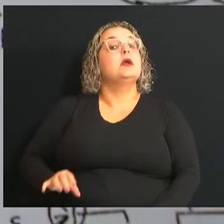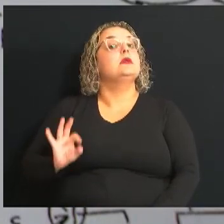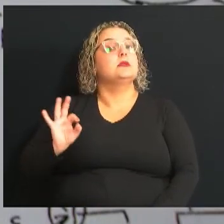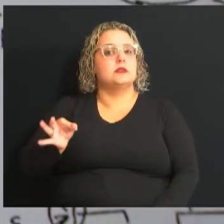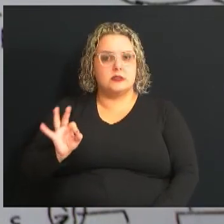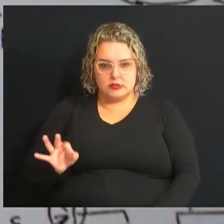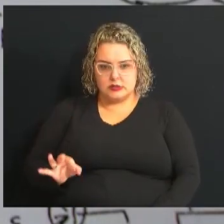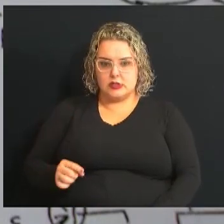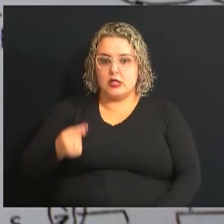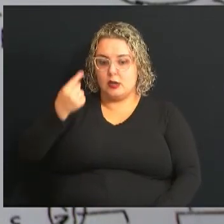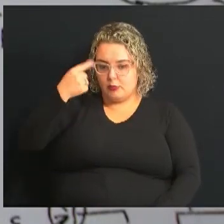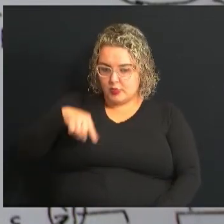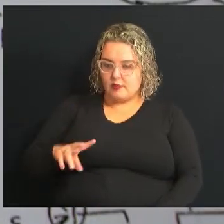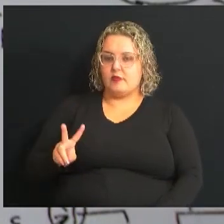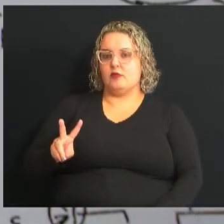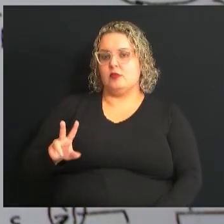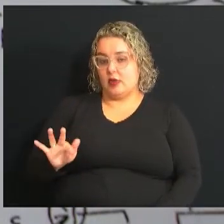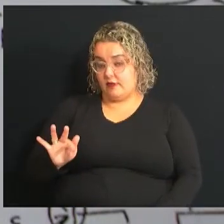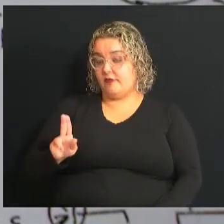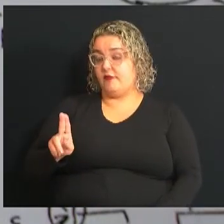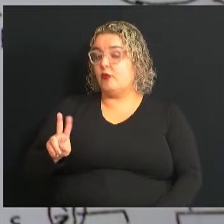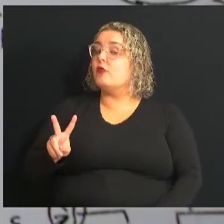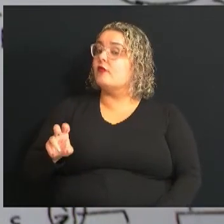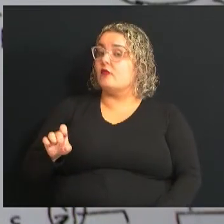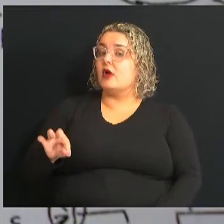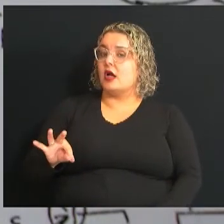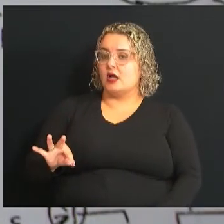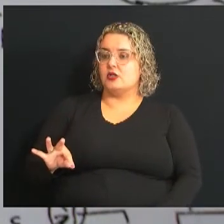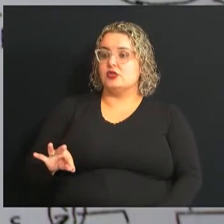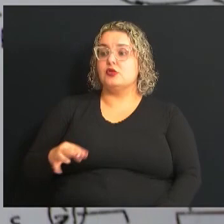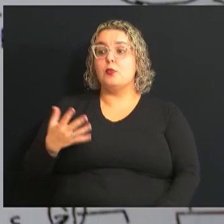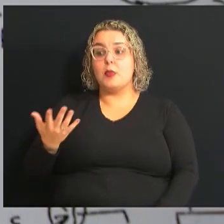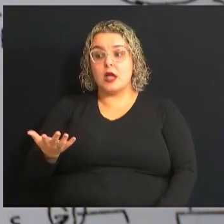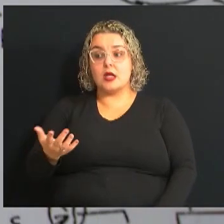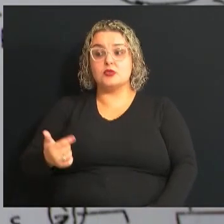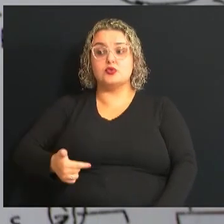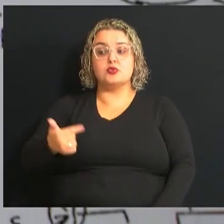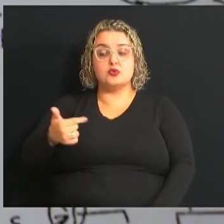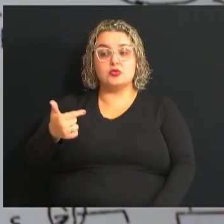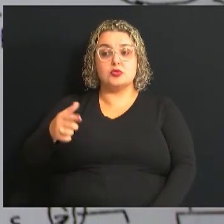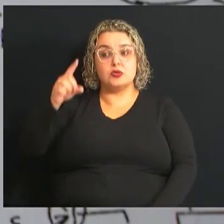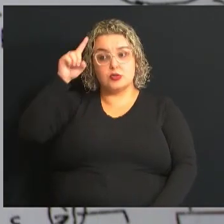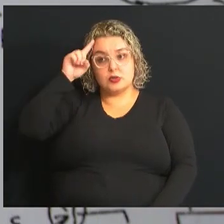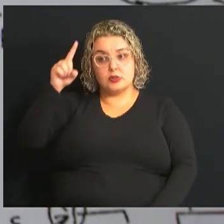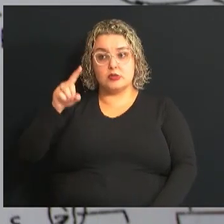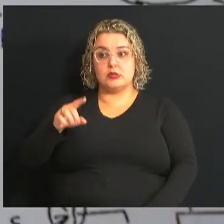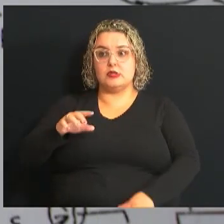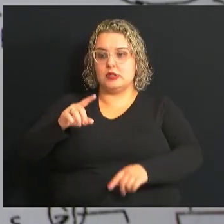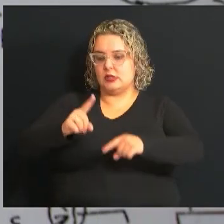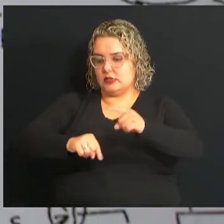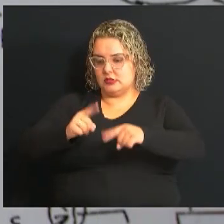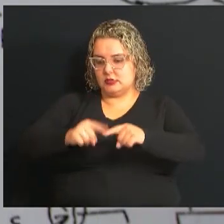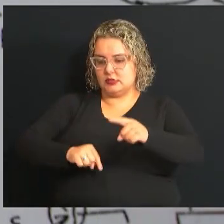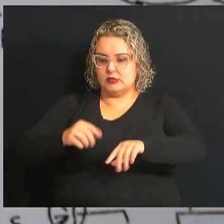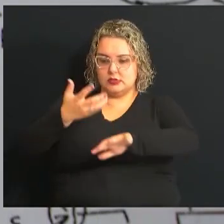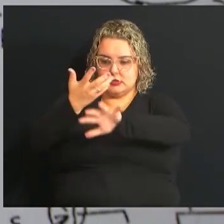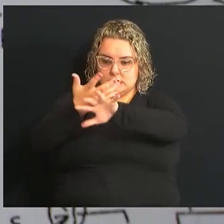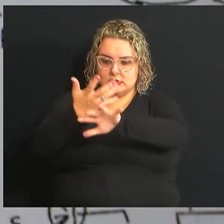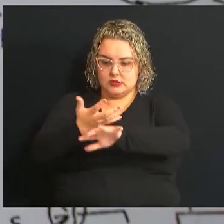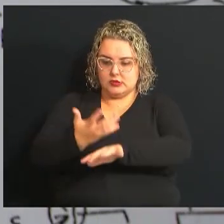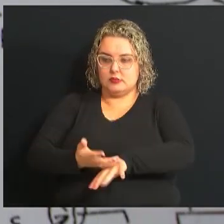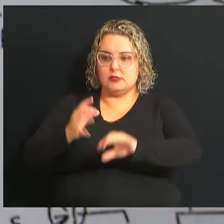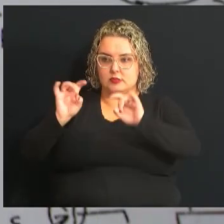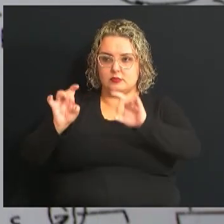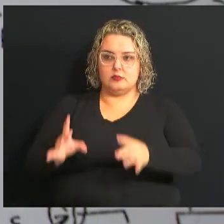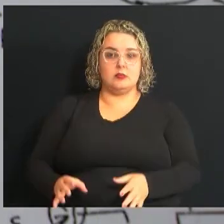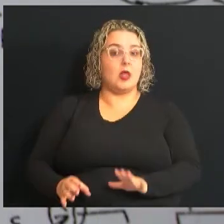perfil da FUVEST. Porém, na parte do segundo dia, que são das matérias específicas, aí o aluno tem que esperar o quê?